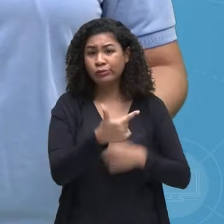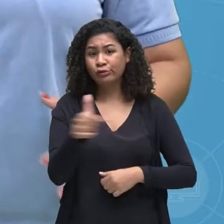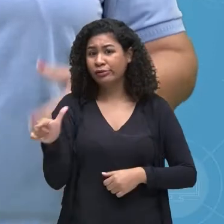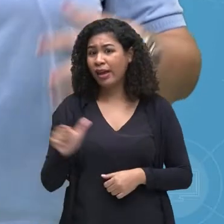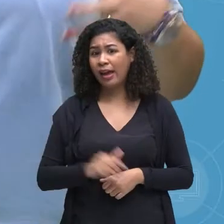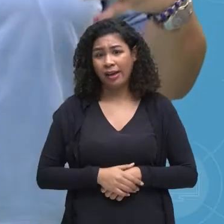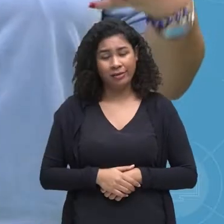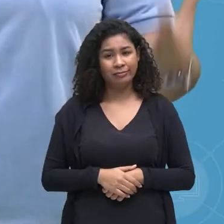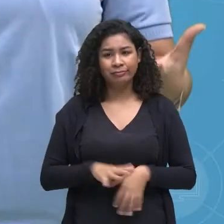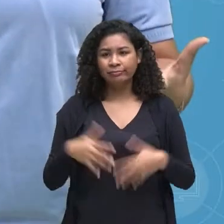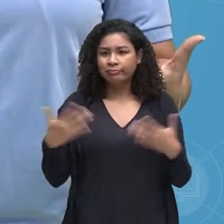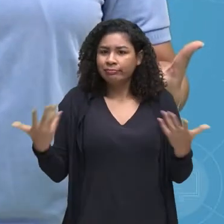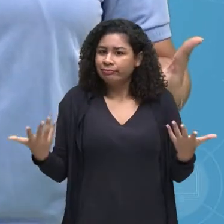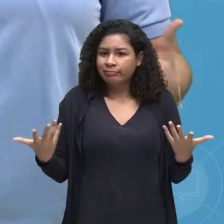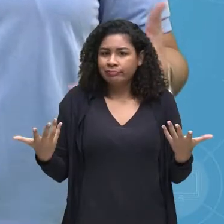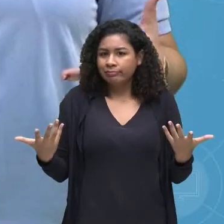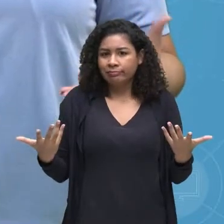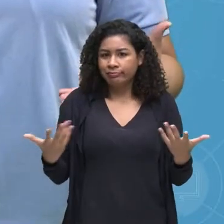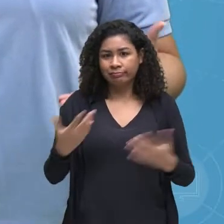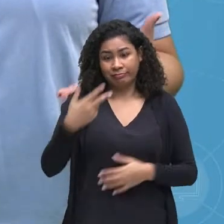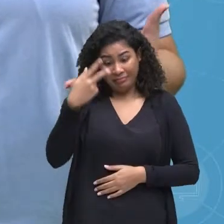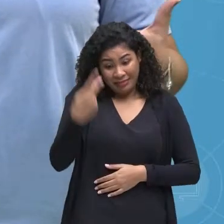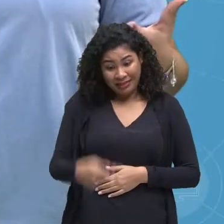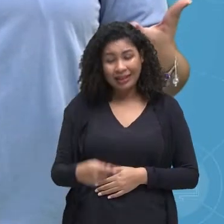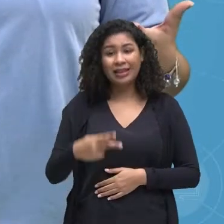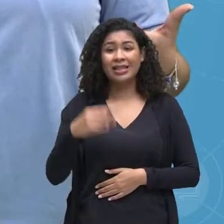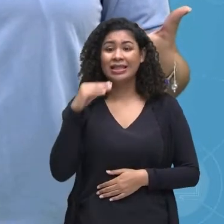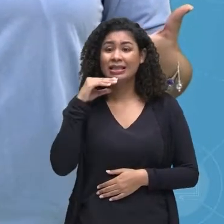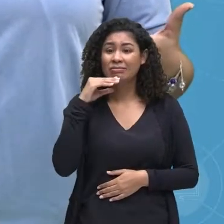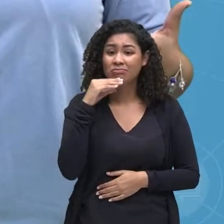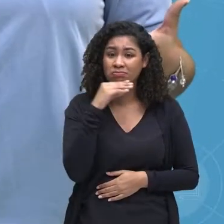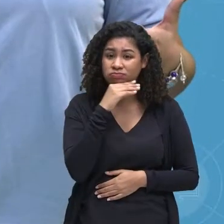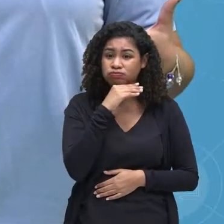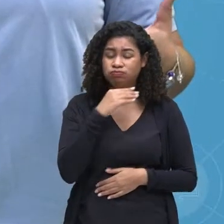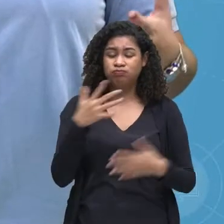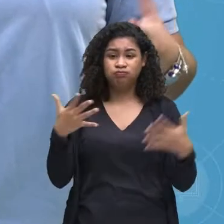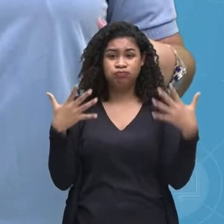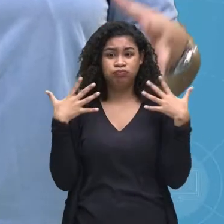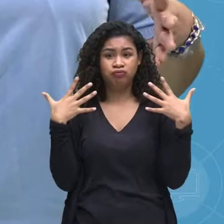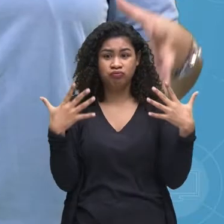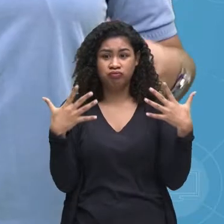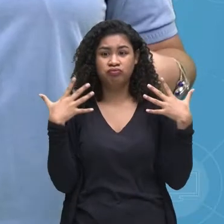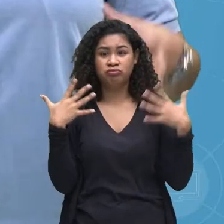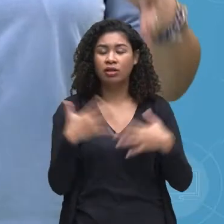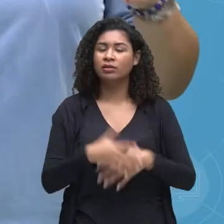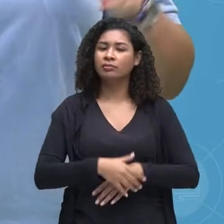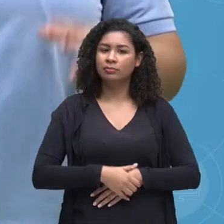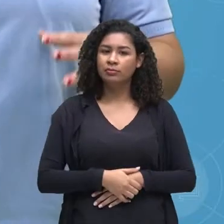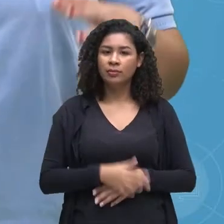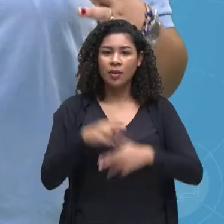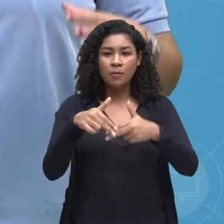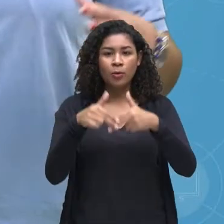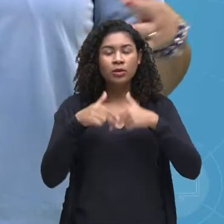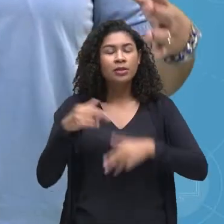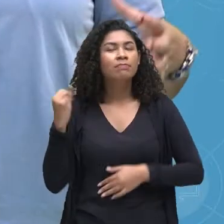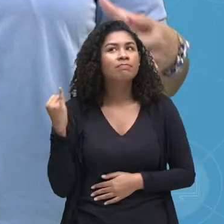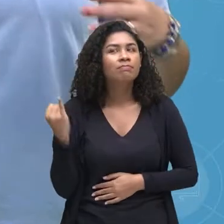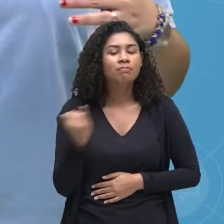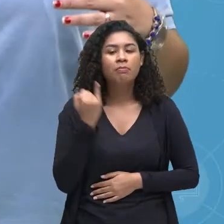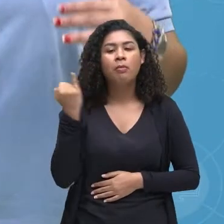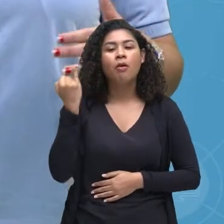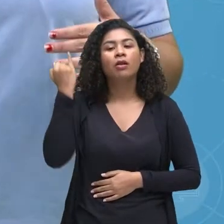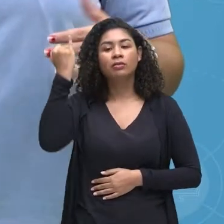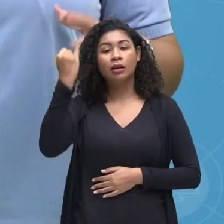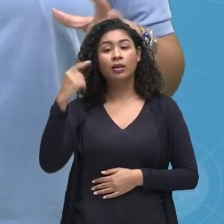raios solares e mais quente nós vamos ficar. Então é importante que os espaços verdes estejam nas